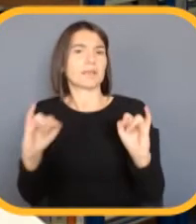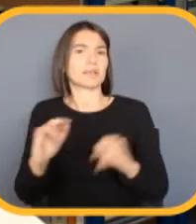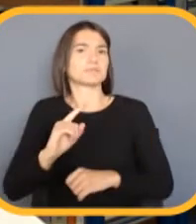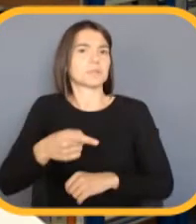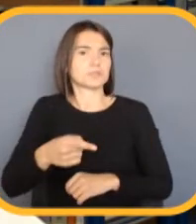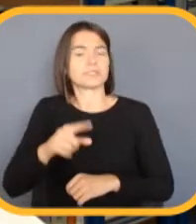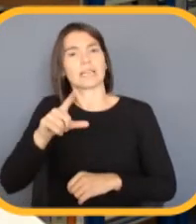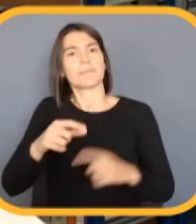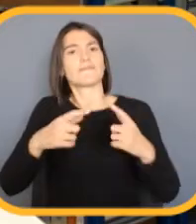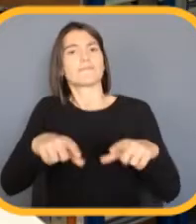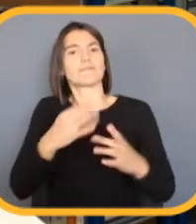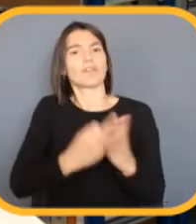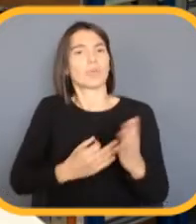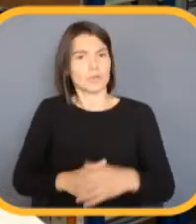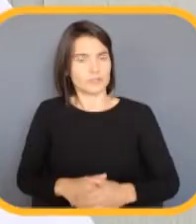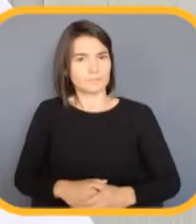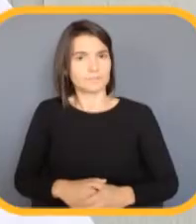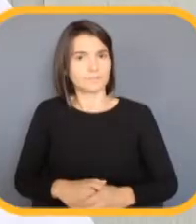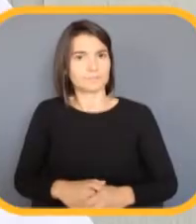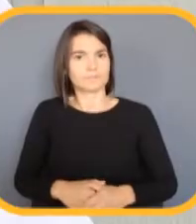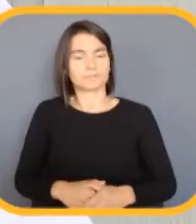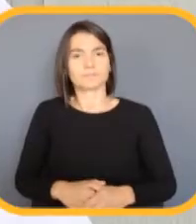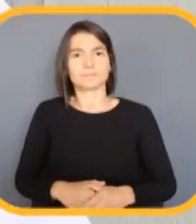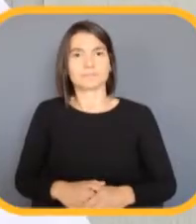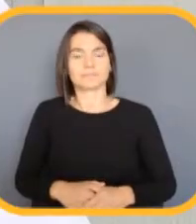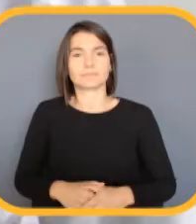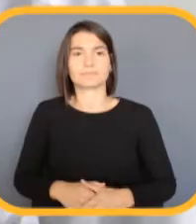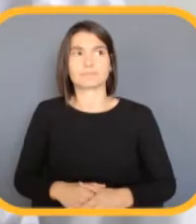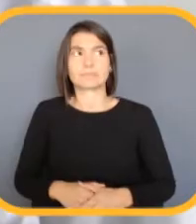atividade independente e à emissão de faturas?